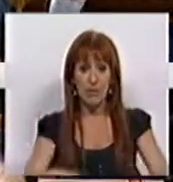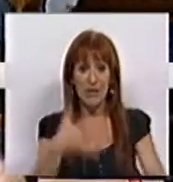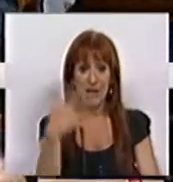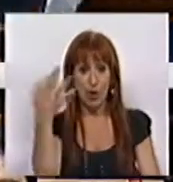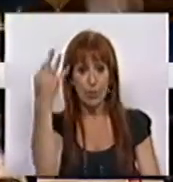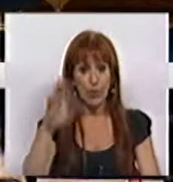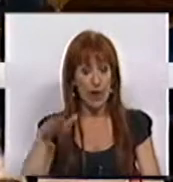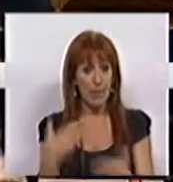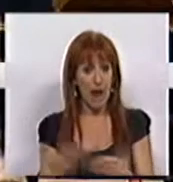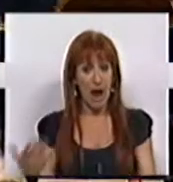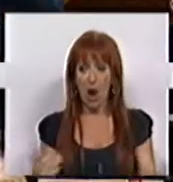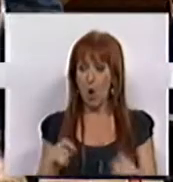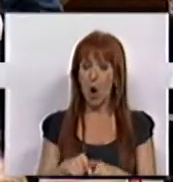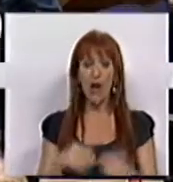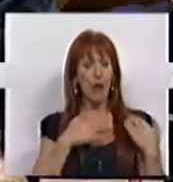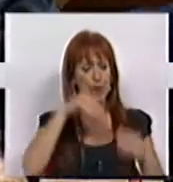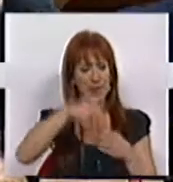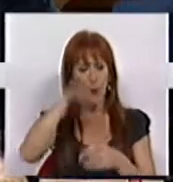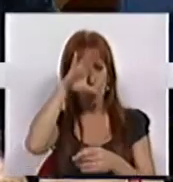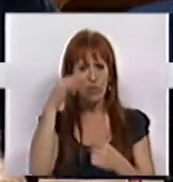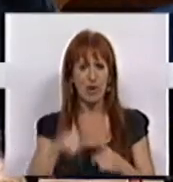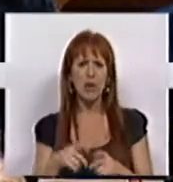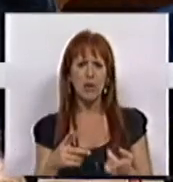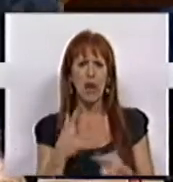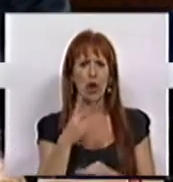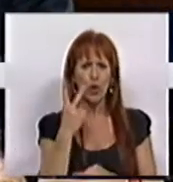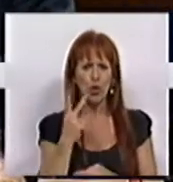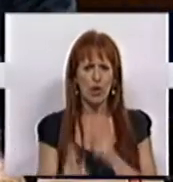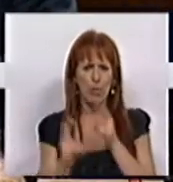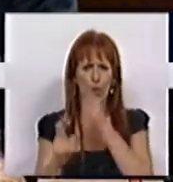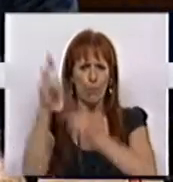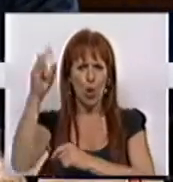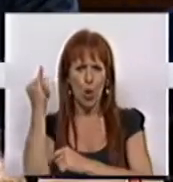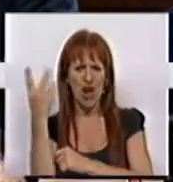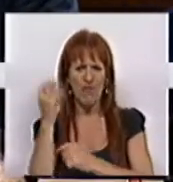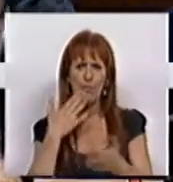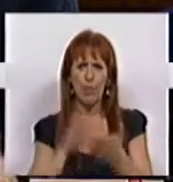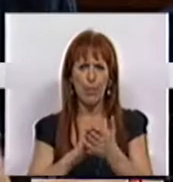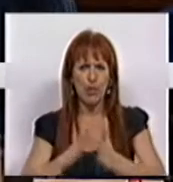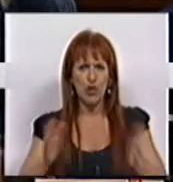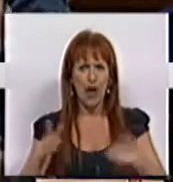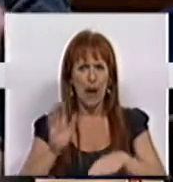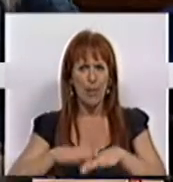12 para 5%. Agora que tem responsabilidades governativas, já vai em 2 os aumentos do IVA da